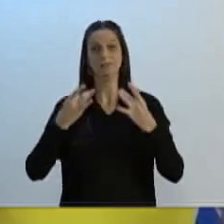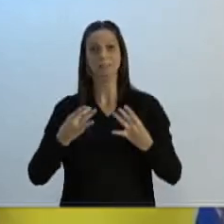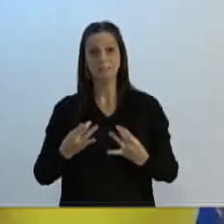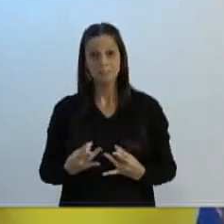e um bom dia